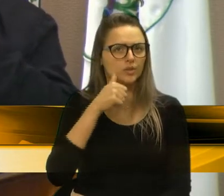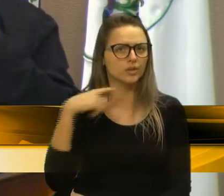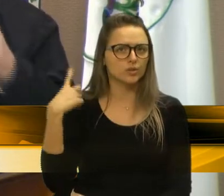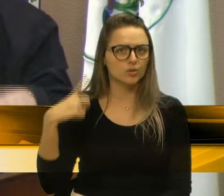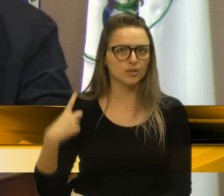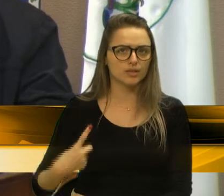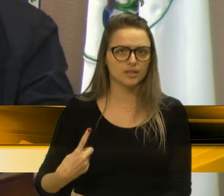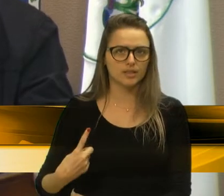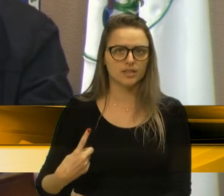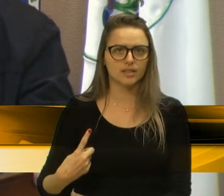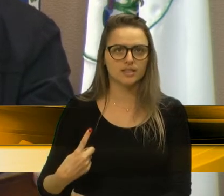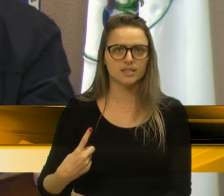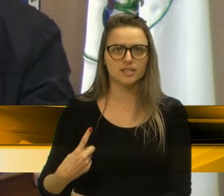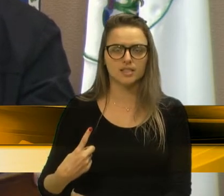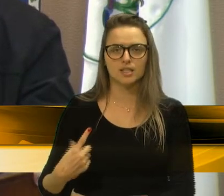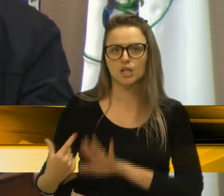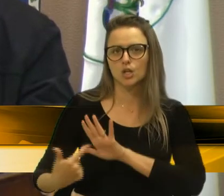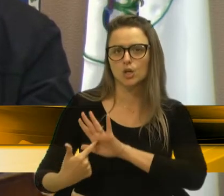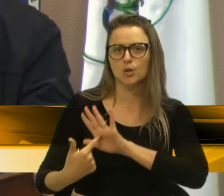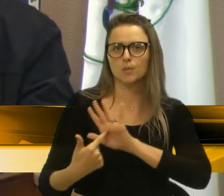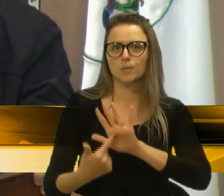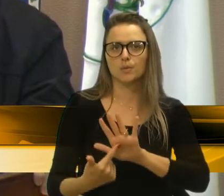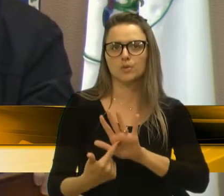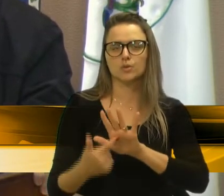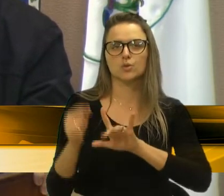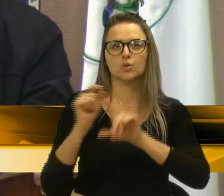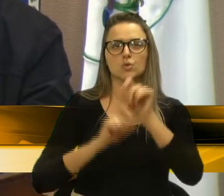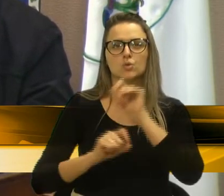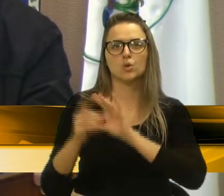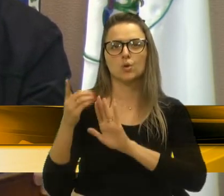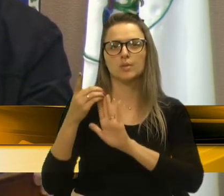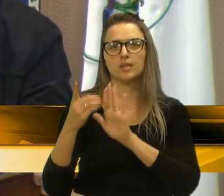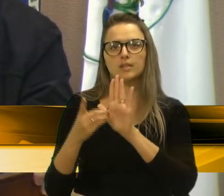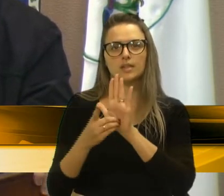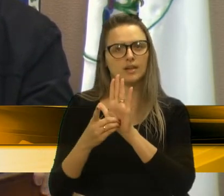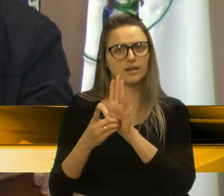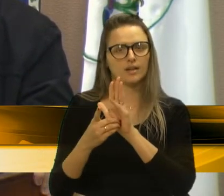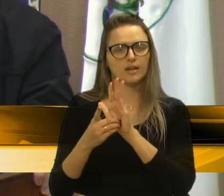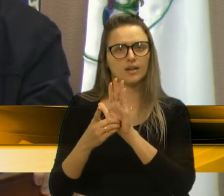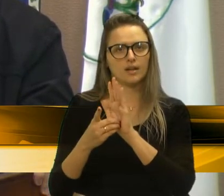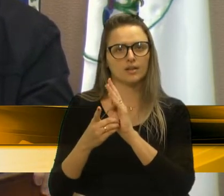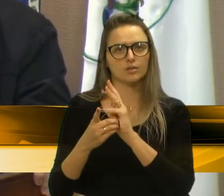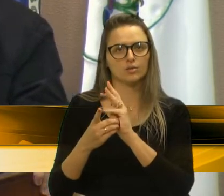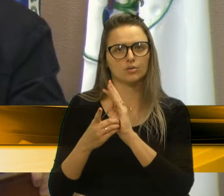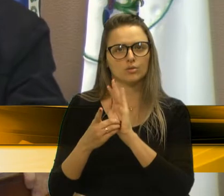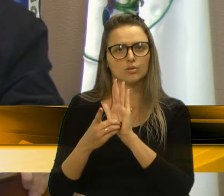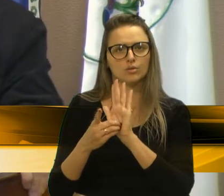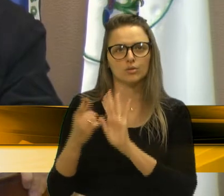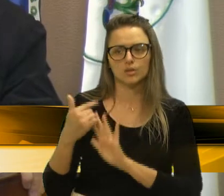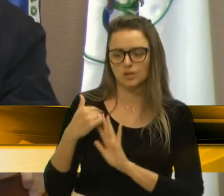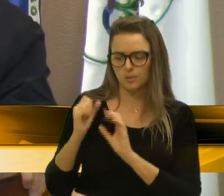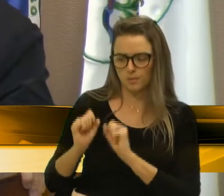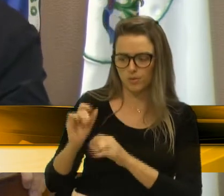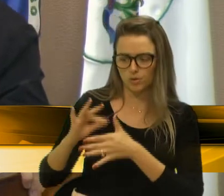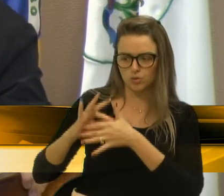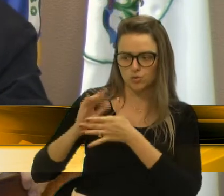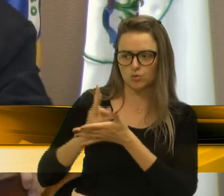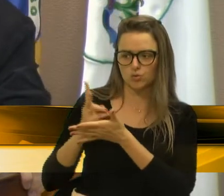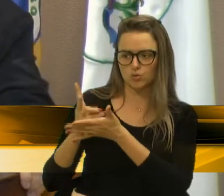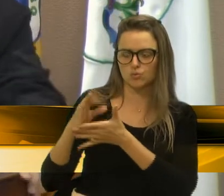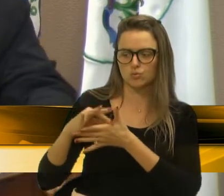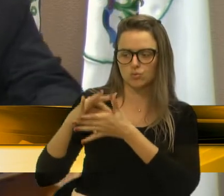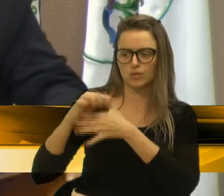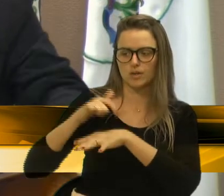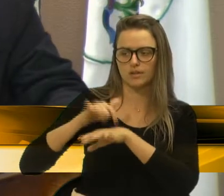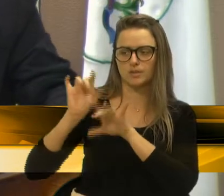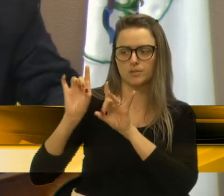nos trouxe a questão do famoso decreto, né? me permita prosseguir em declaração de lei, senhor presidente,